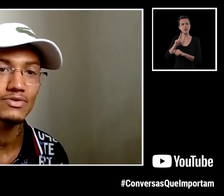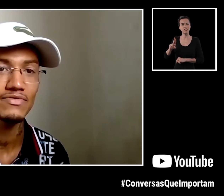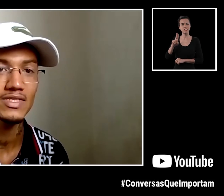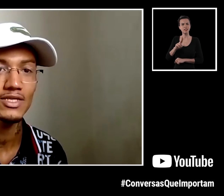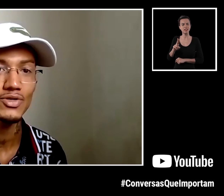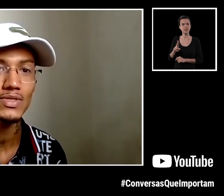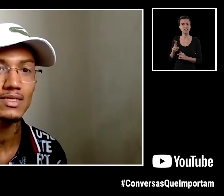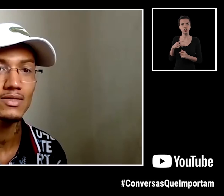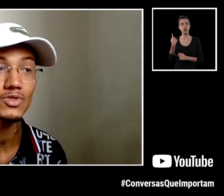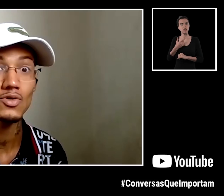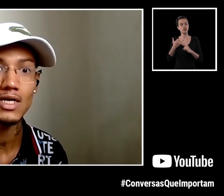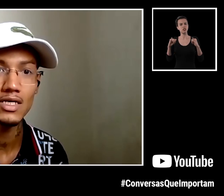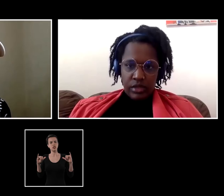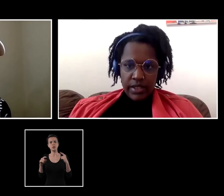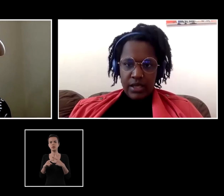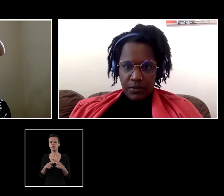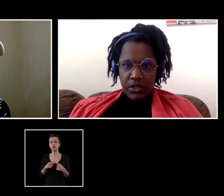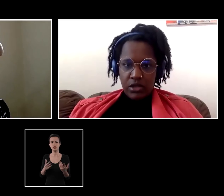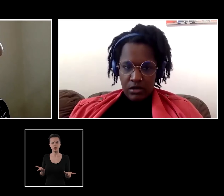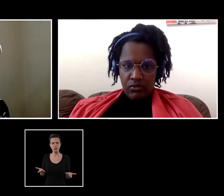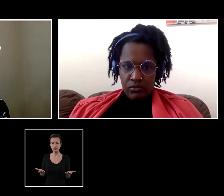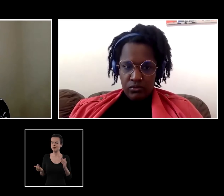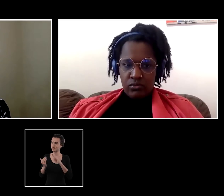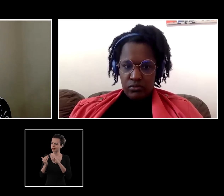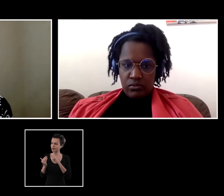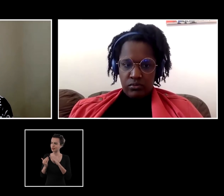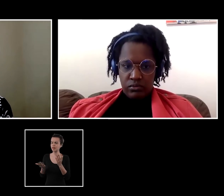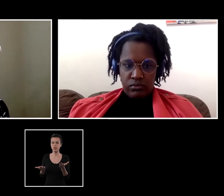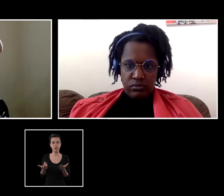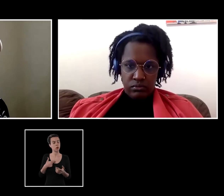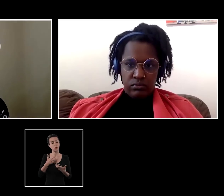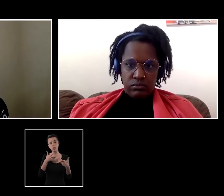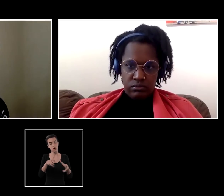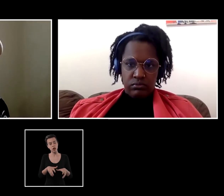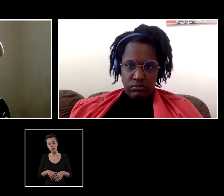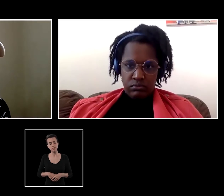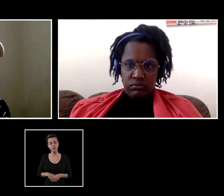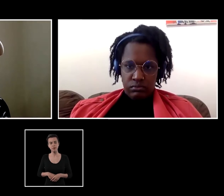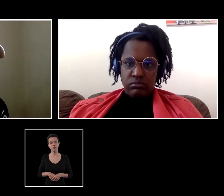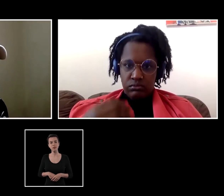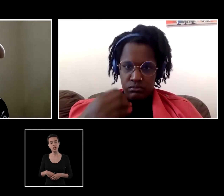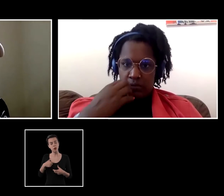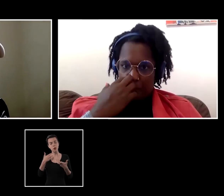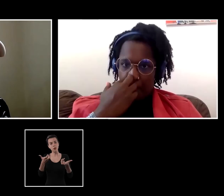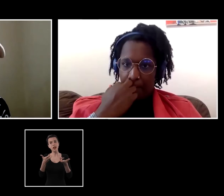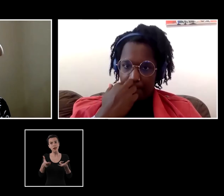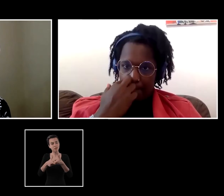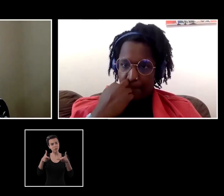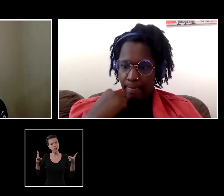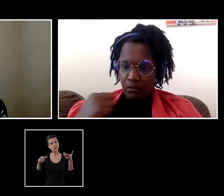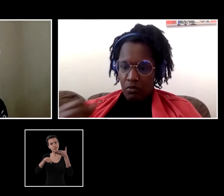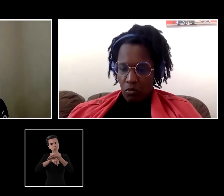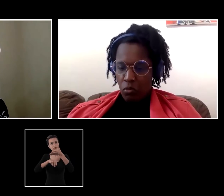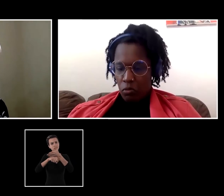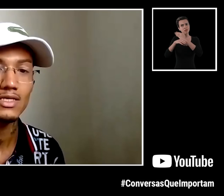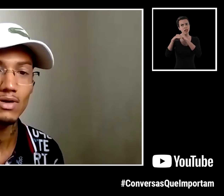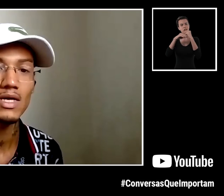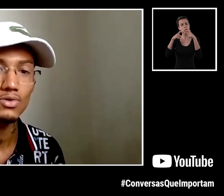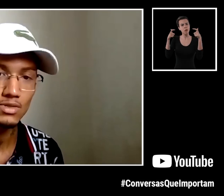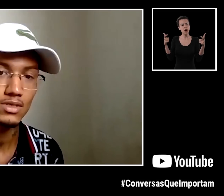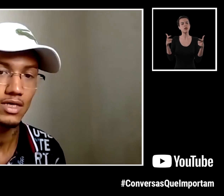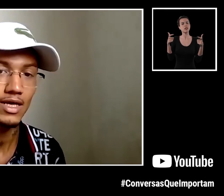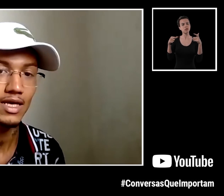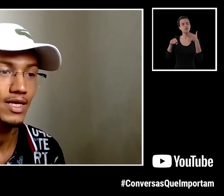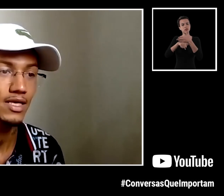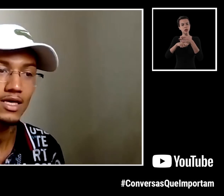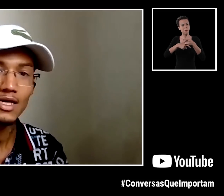presença na universidade é uma coisa tão chocante? Excepcional. Excepcional, eu não quero isso, eu quero que seja a regra, não a exceção. Então,